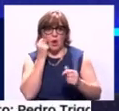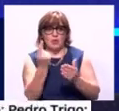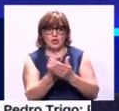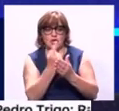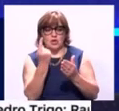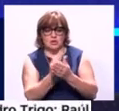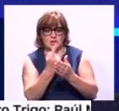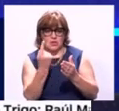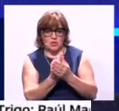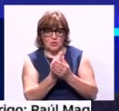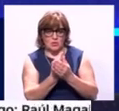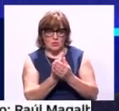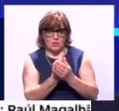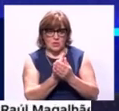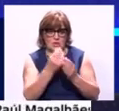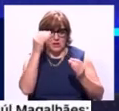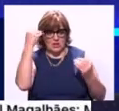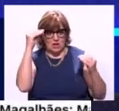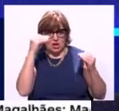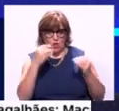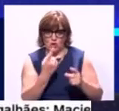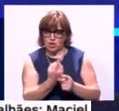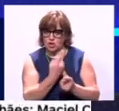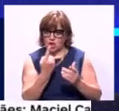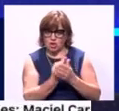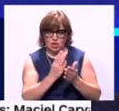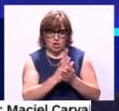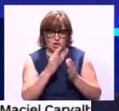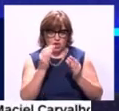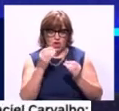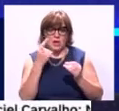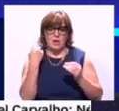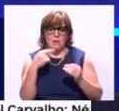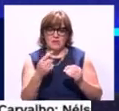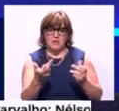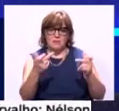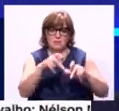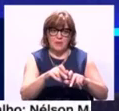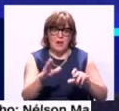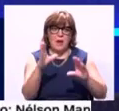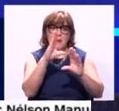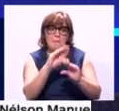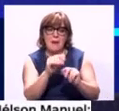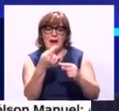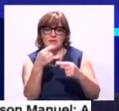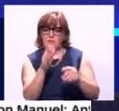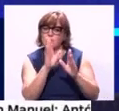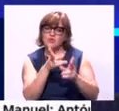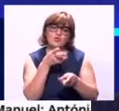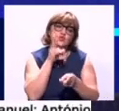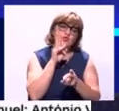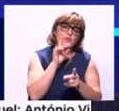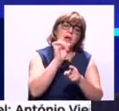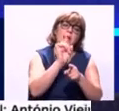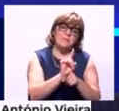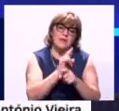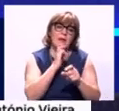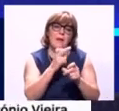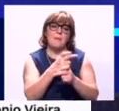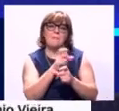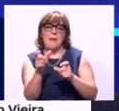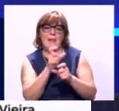sozinho, Sérgio Conceição. Devia estar lá, mais uma vez, desculpem-me repetir sempre esta